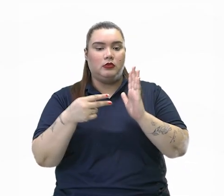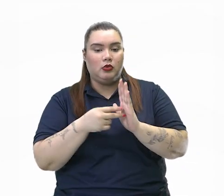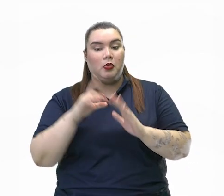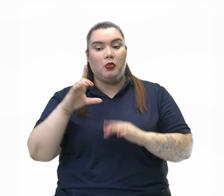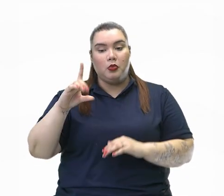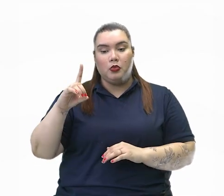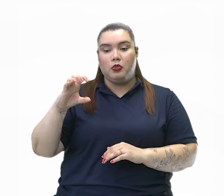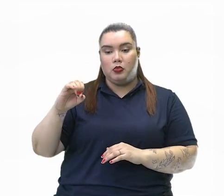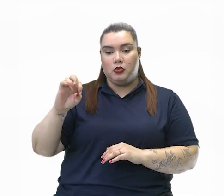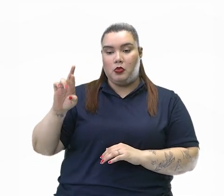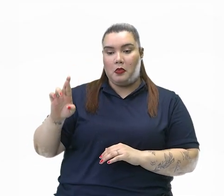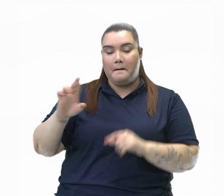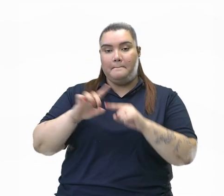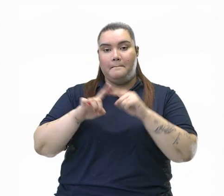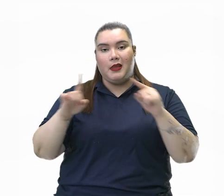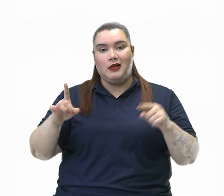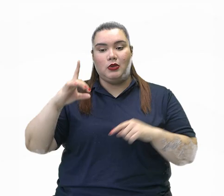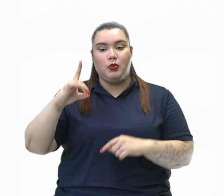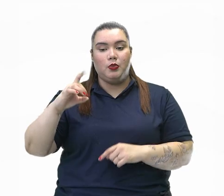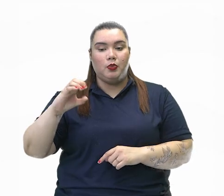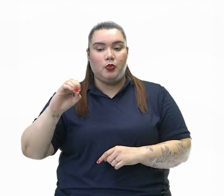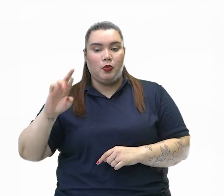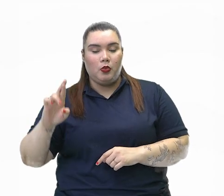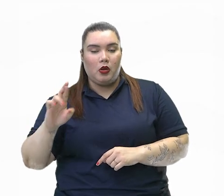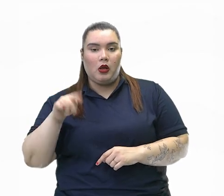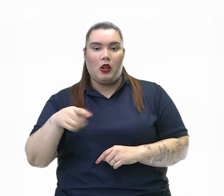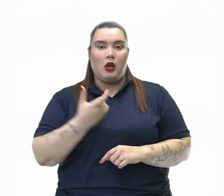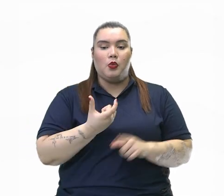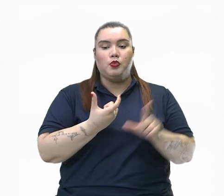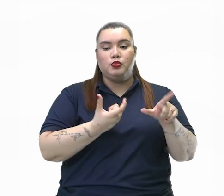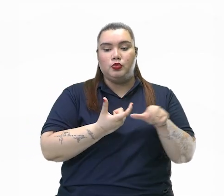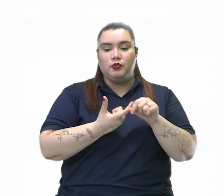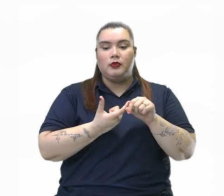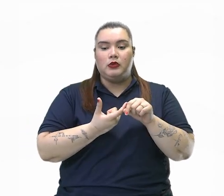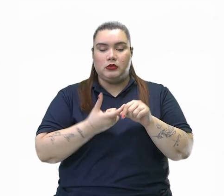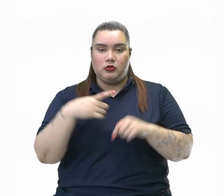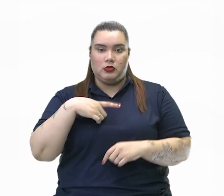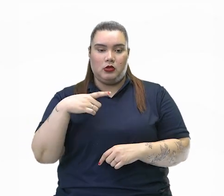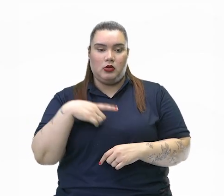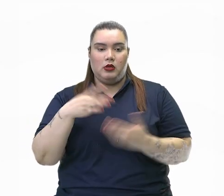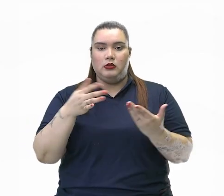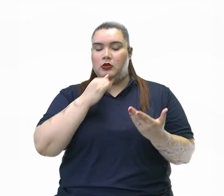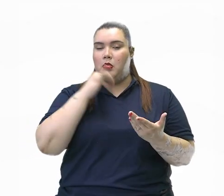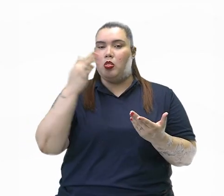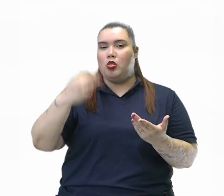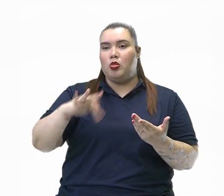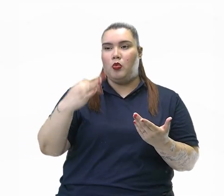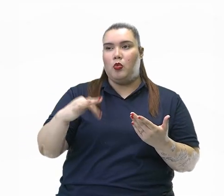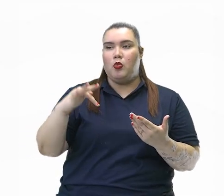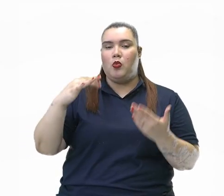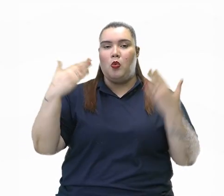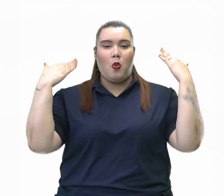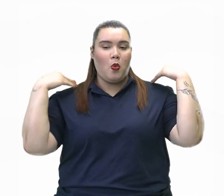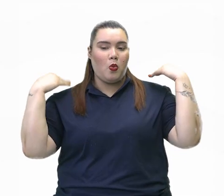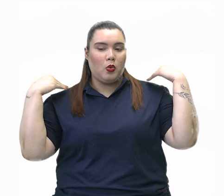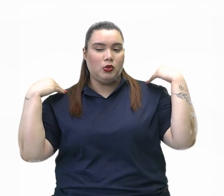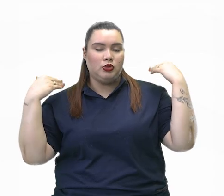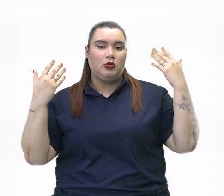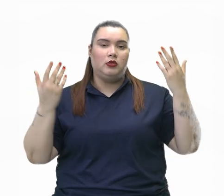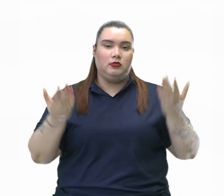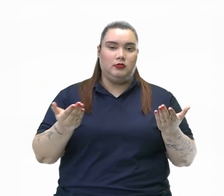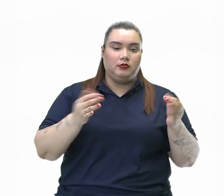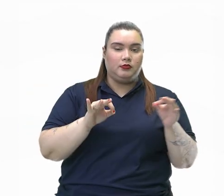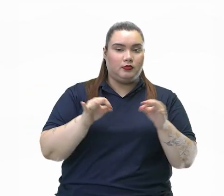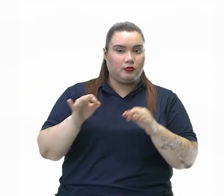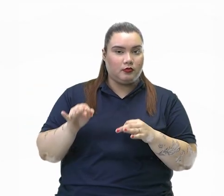significa dor também, né? Mas ela é também um sufixo. Então, a gente, por exemplo, dor nas costas, a gente vai falar backache, né? Dor